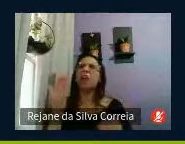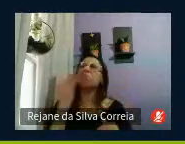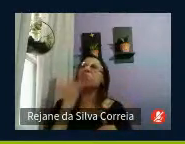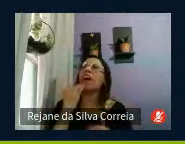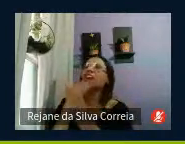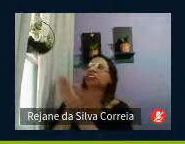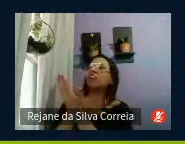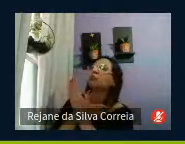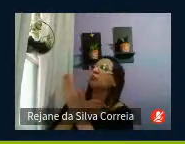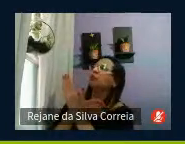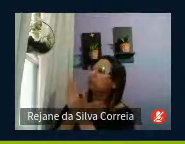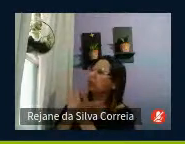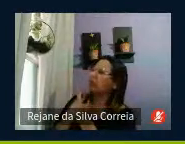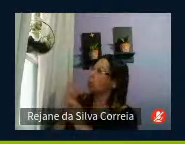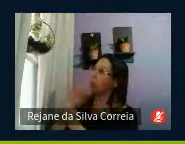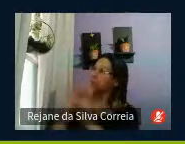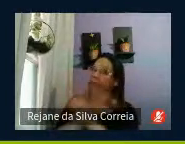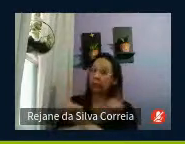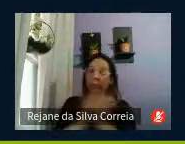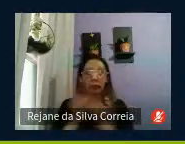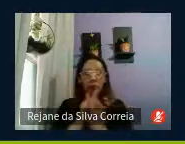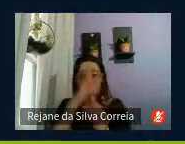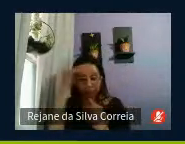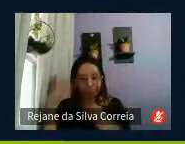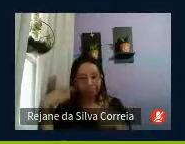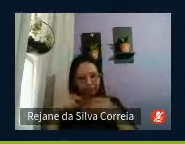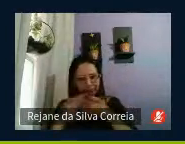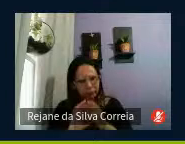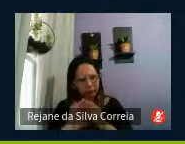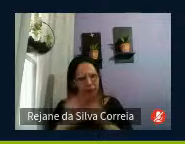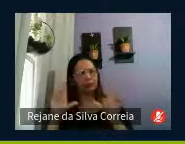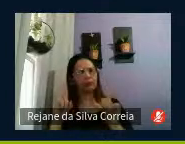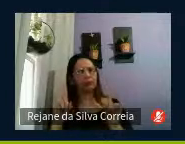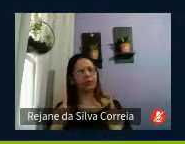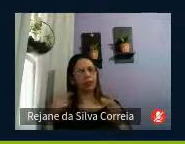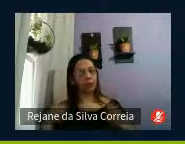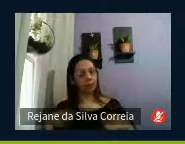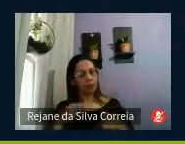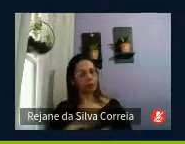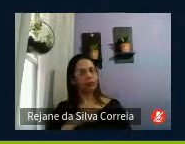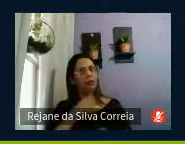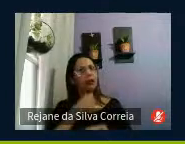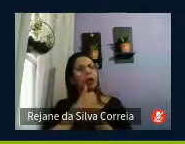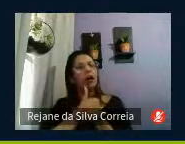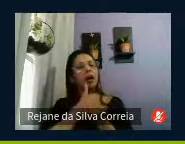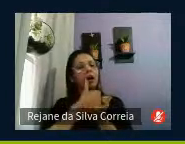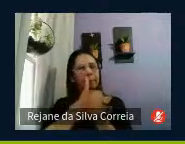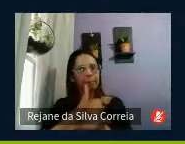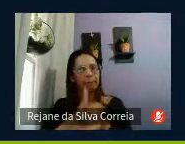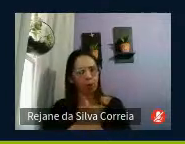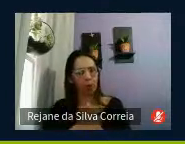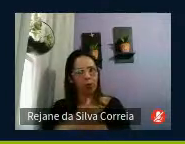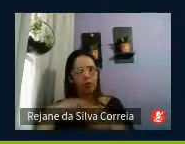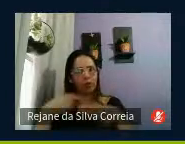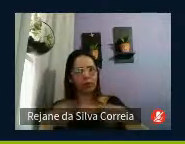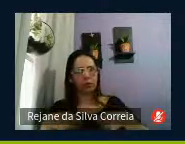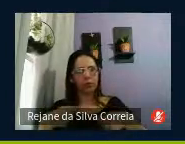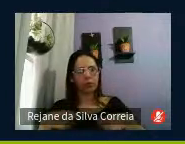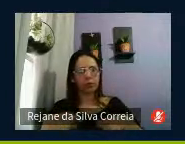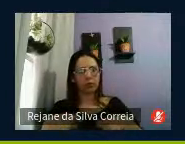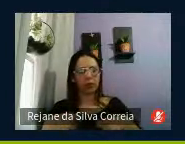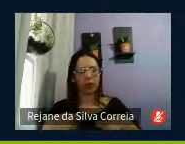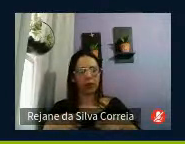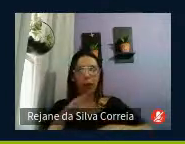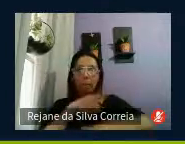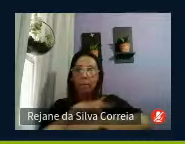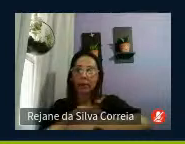apoio de qualquer pessoa que seja. Ele usar a pessoa ou pedir o apoio se ele precisar. Então, um banheiro